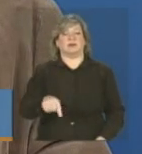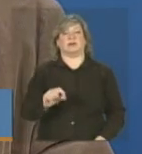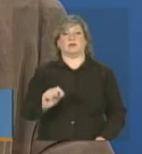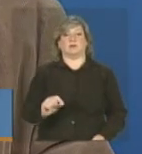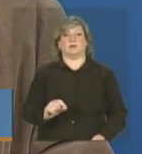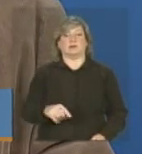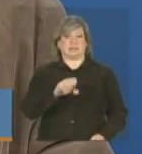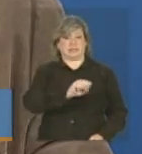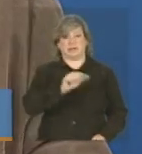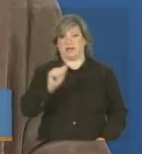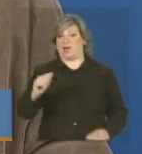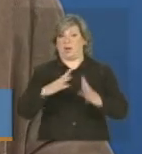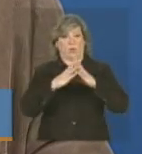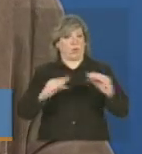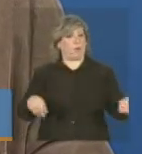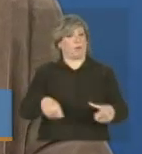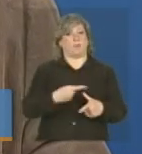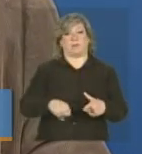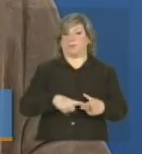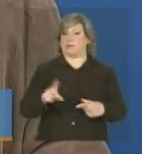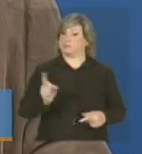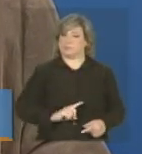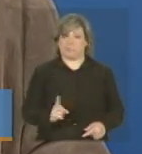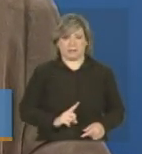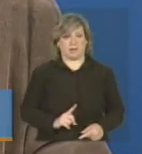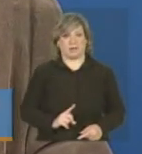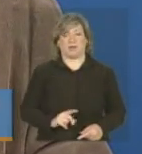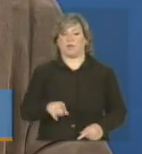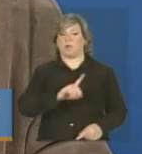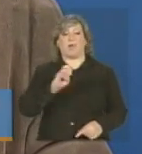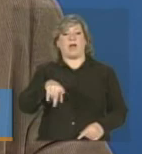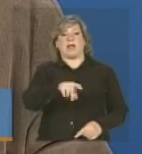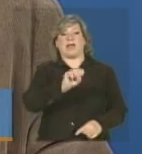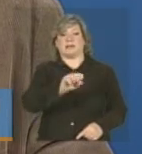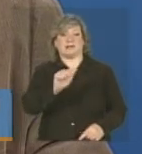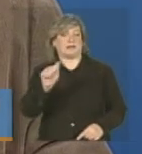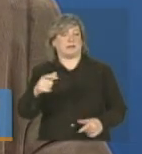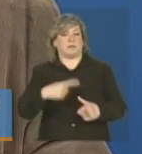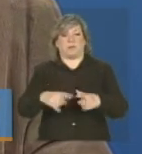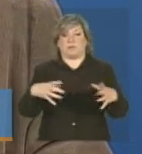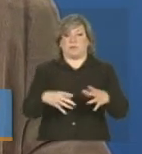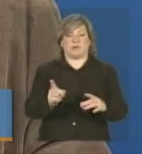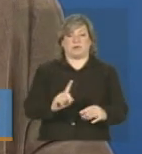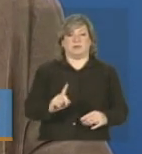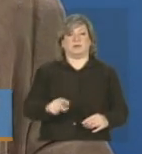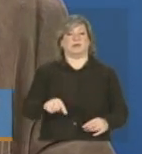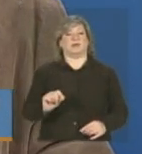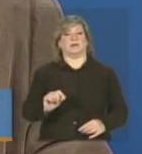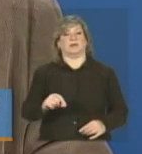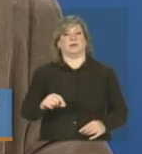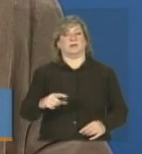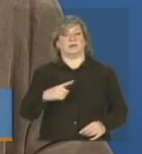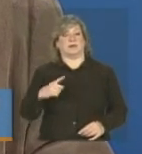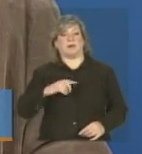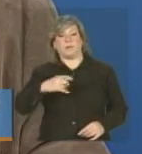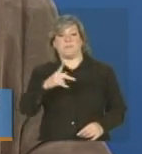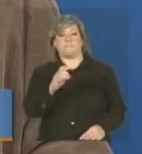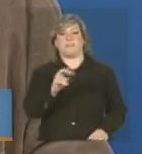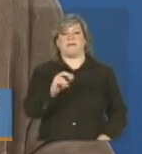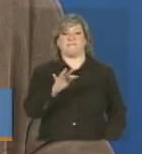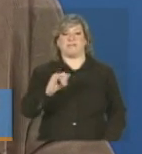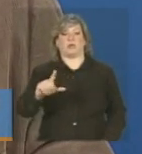do SAA. Não é o SAA que está apresentando algum problema nesses casos de não ter recebido ou de ter algum recebido com perfil trocado, vamos dizer